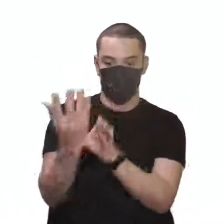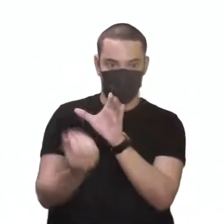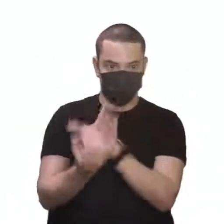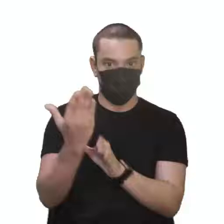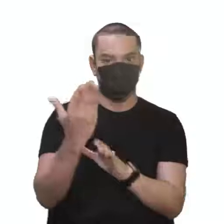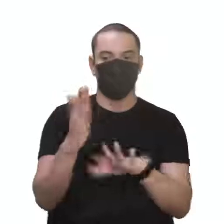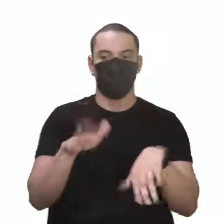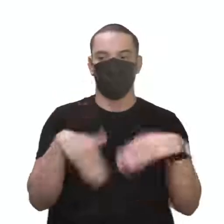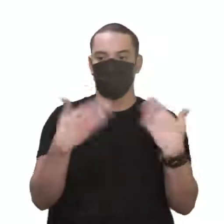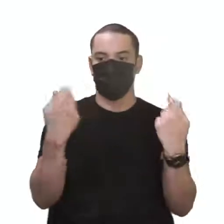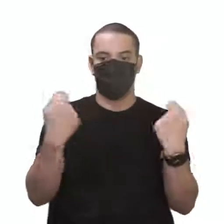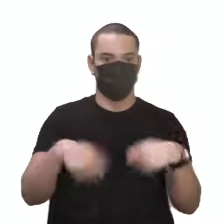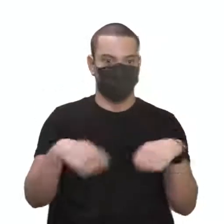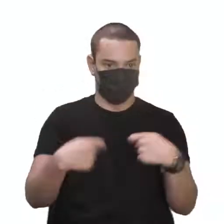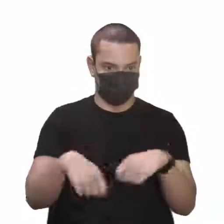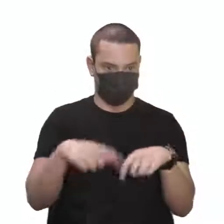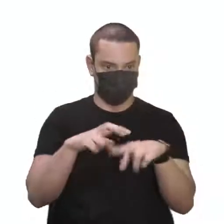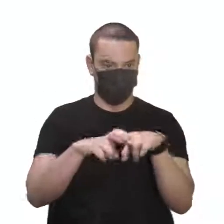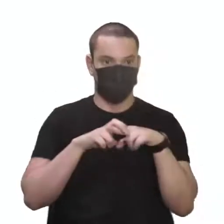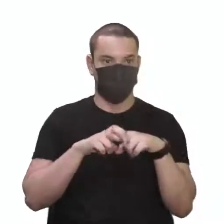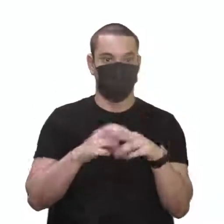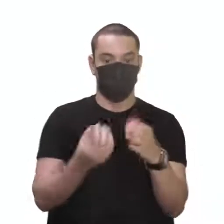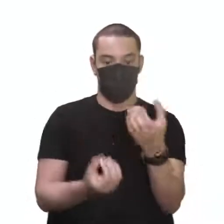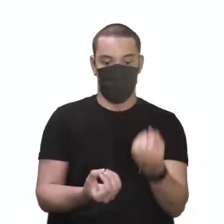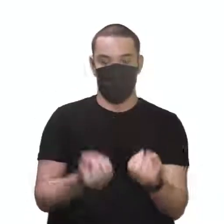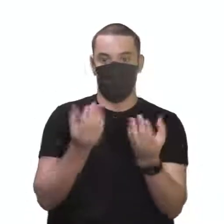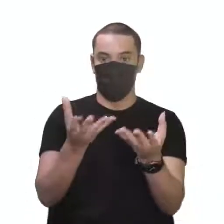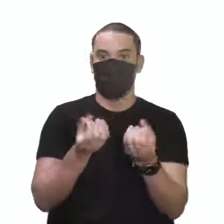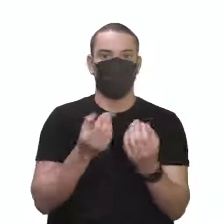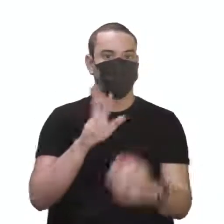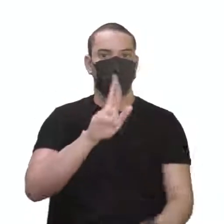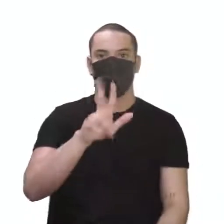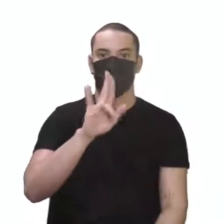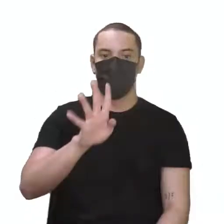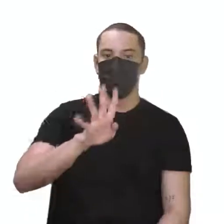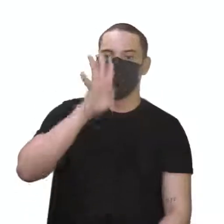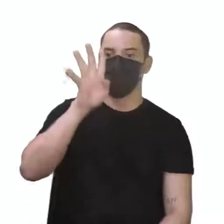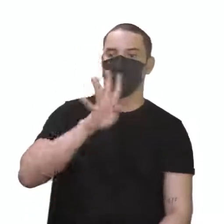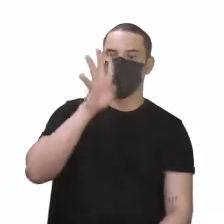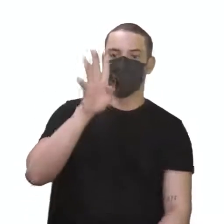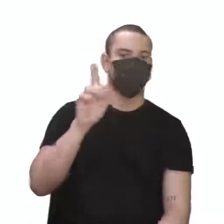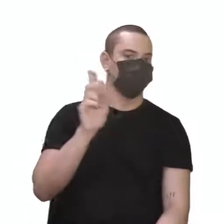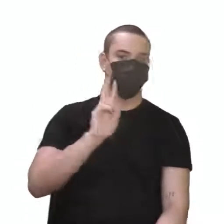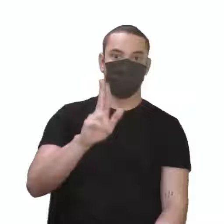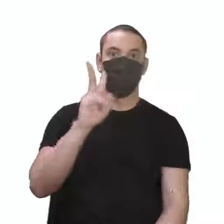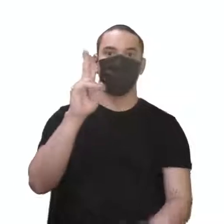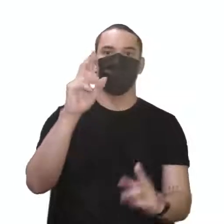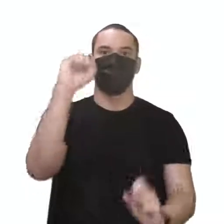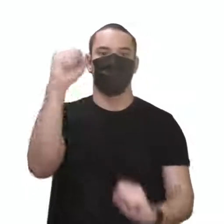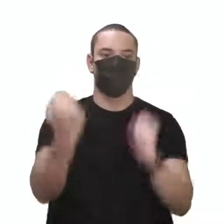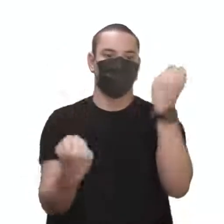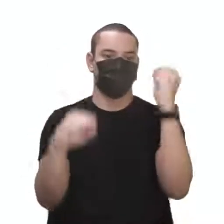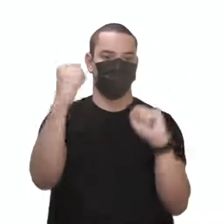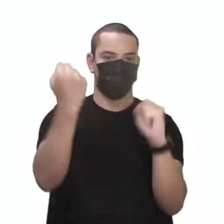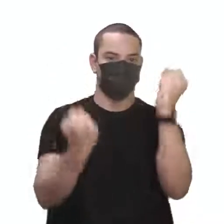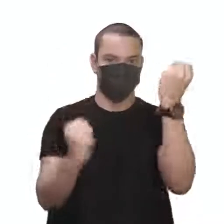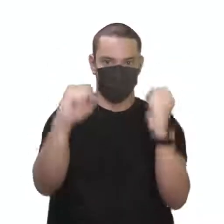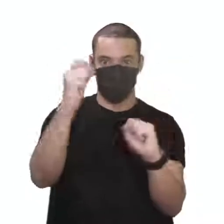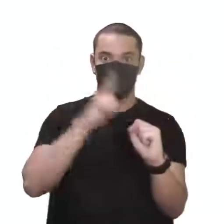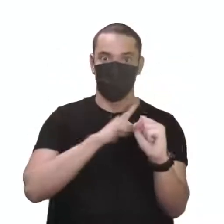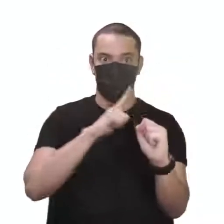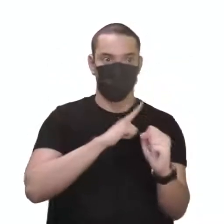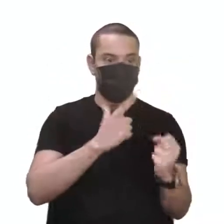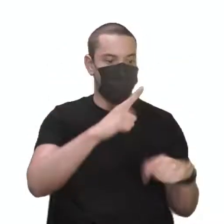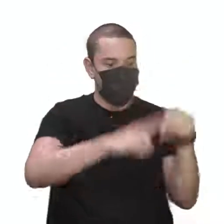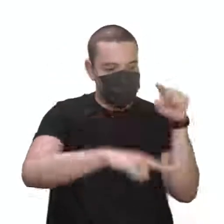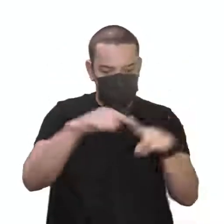produzida? Qual é a necessidade? Galera, a produção, ela não é assim aleatória, não. É igual uma fábrica. As fábricas, elas têm os produtos